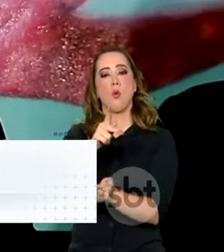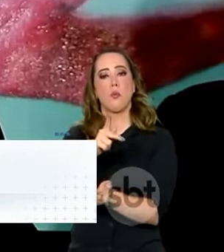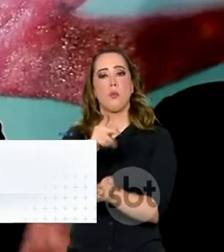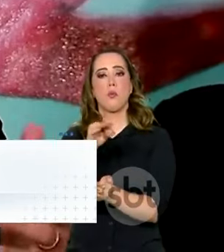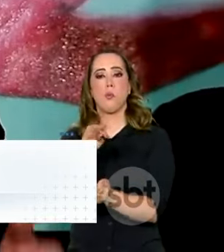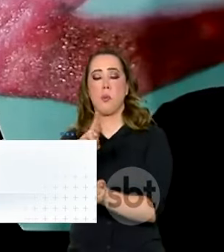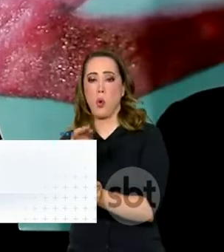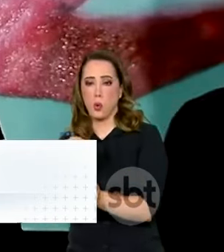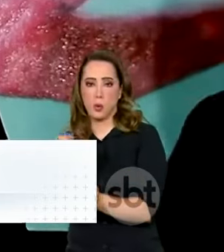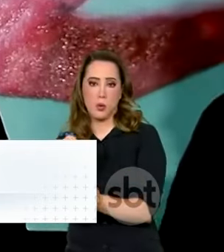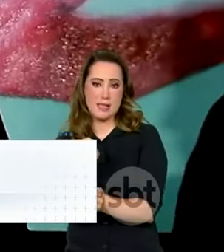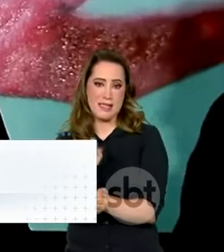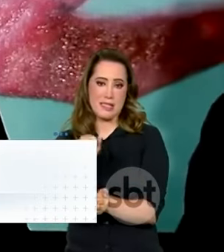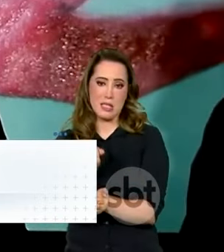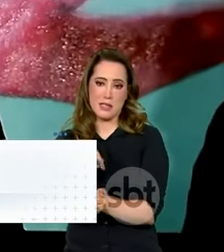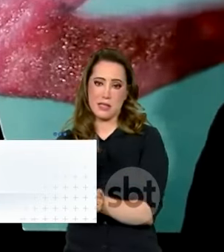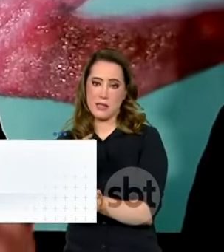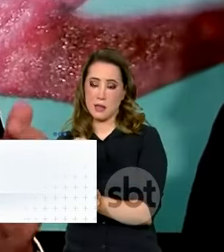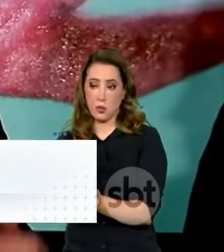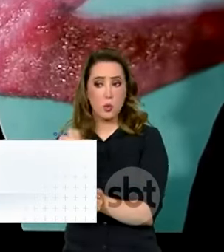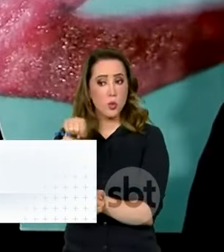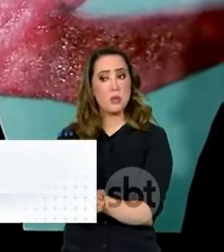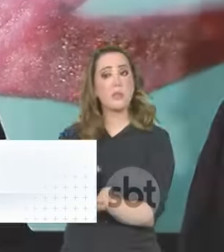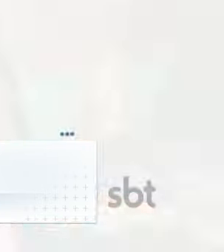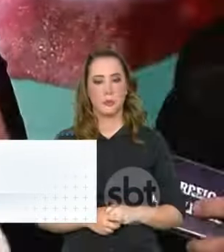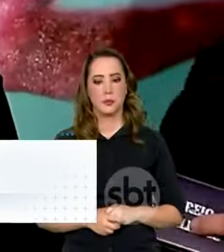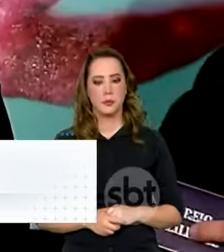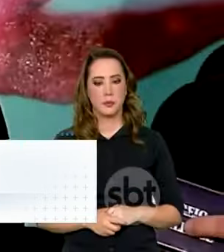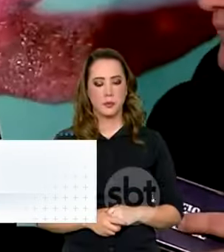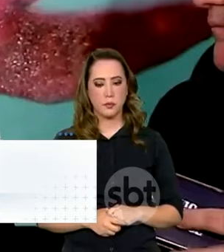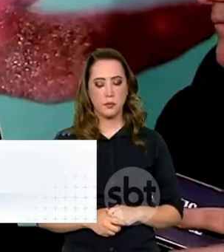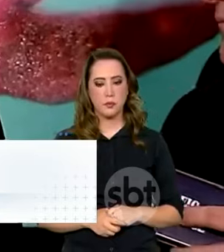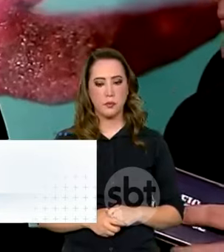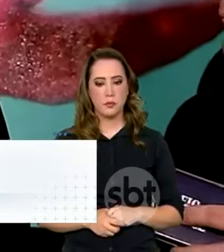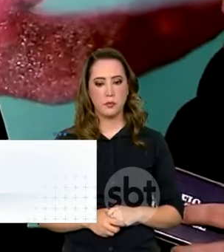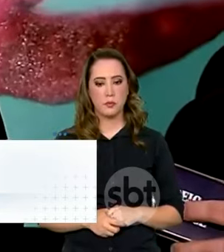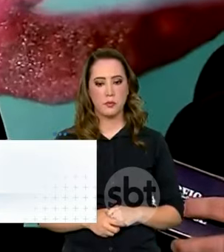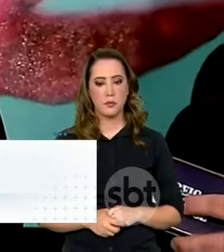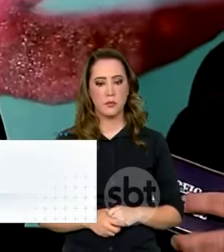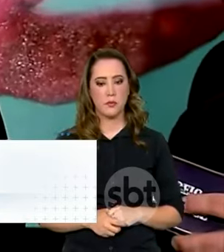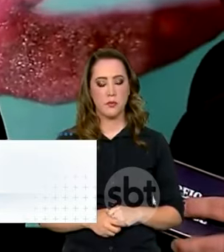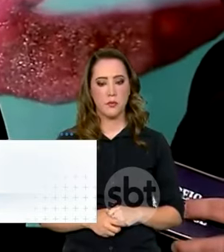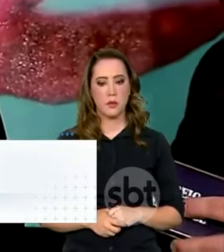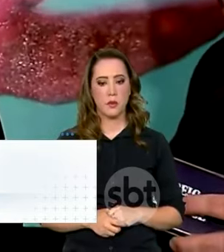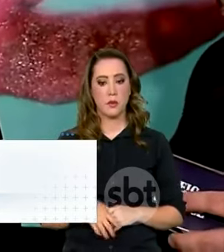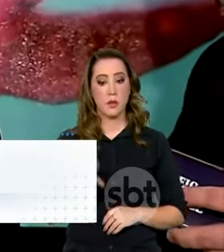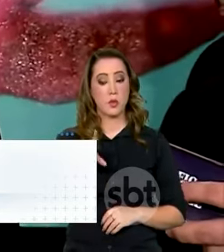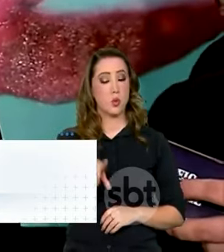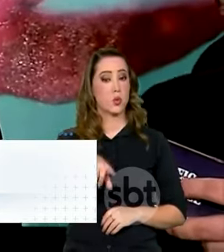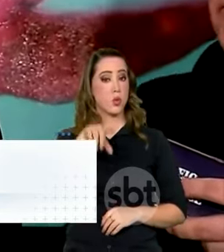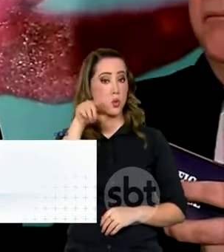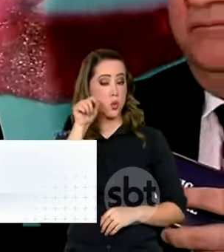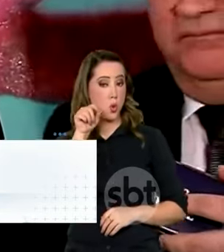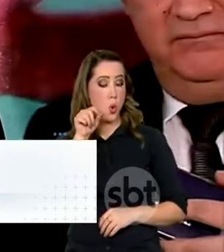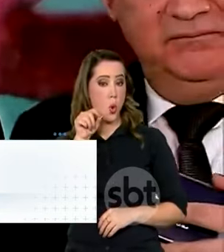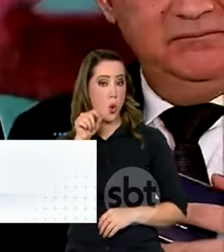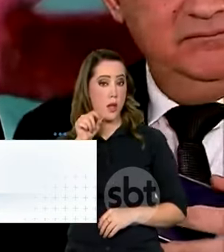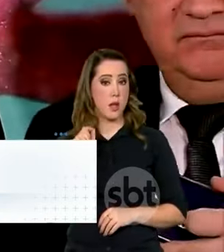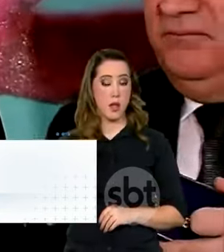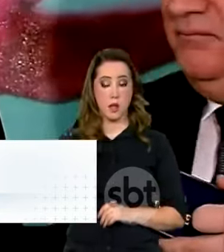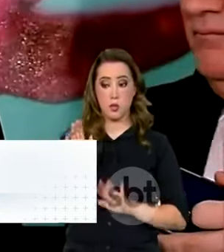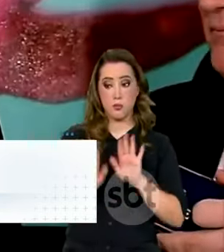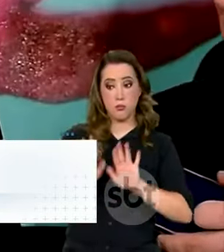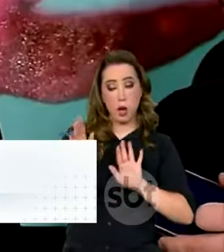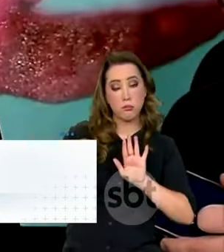30% das exportações e importações do Brasil. Decisão portuária de privatização é uma decisão de governo.